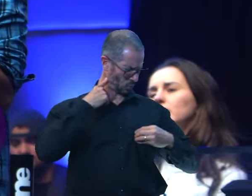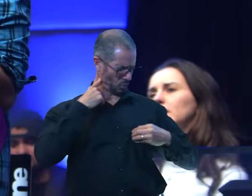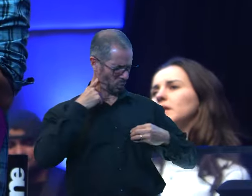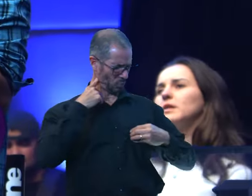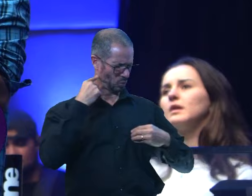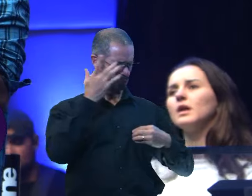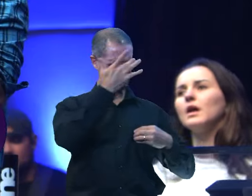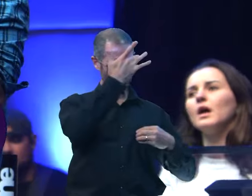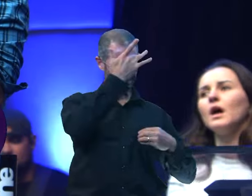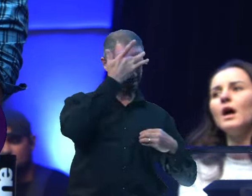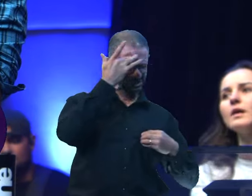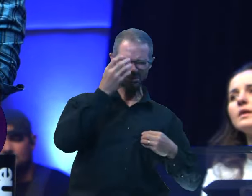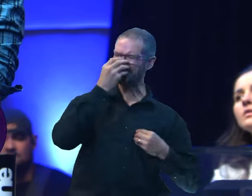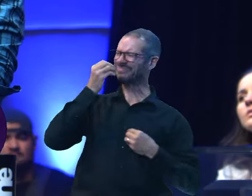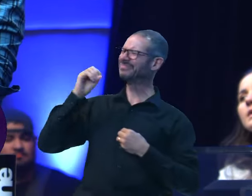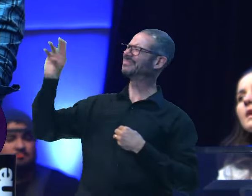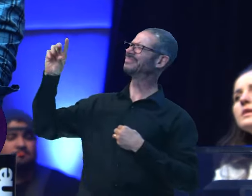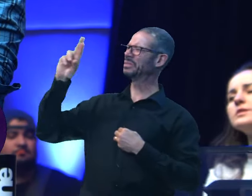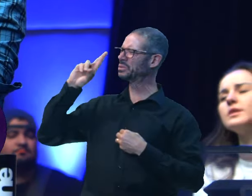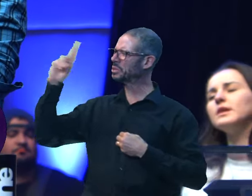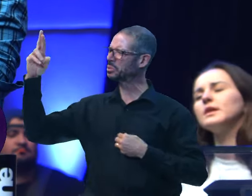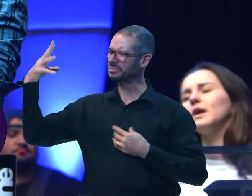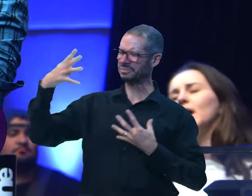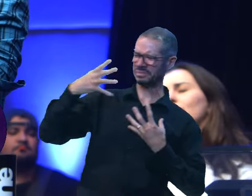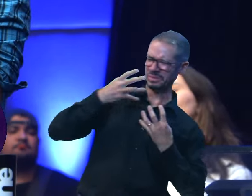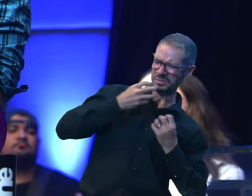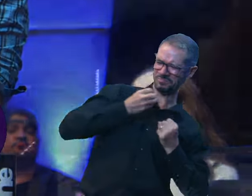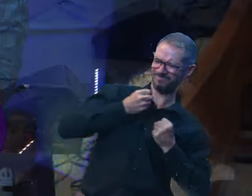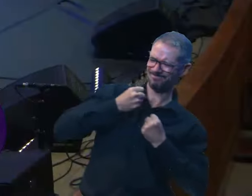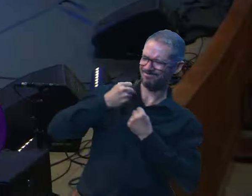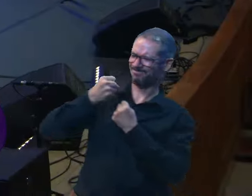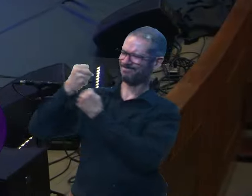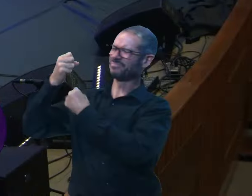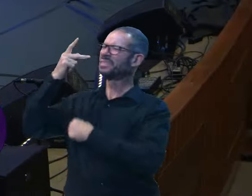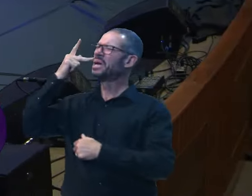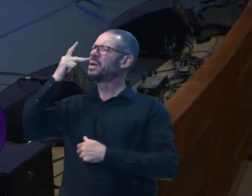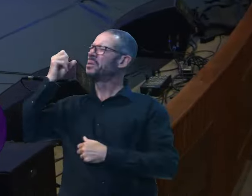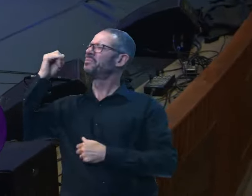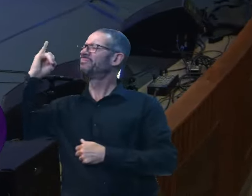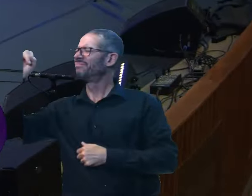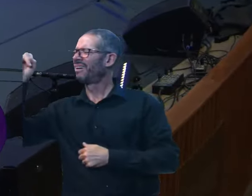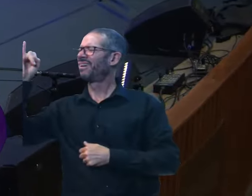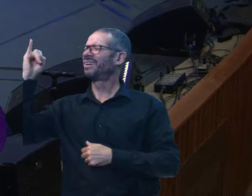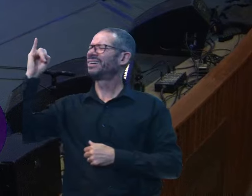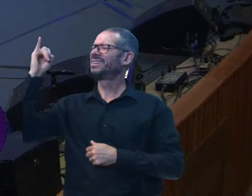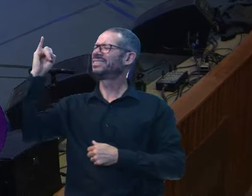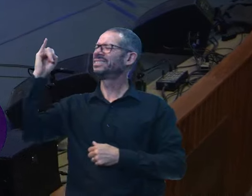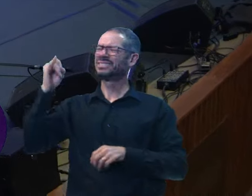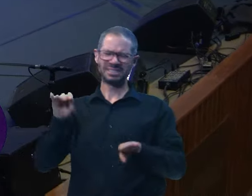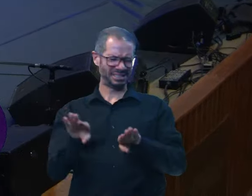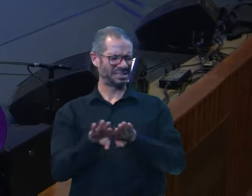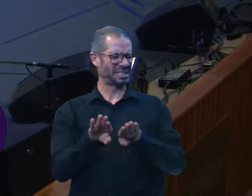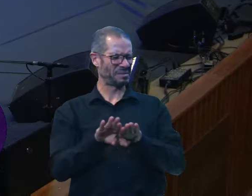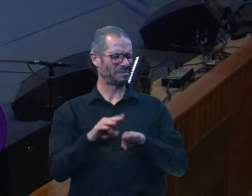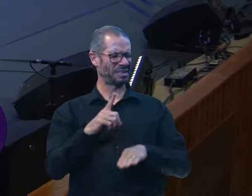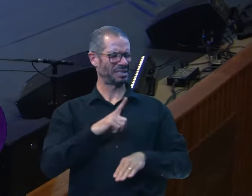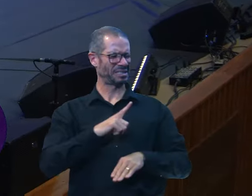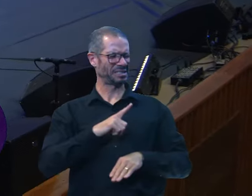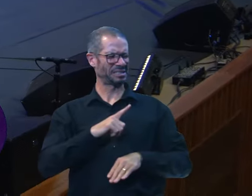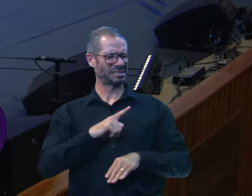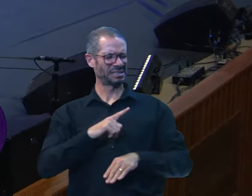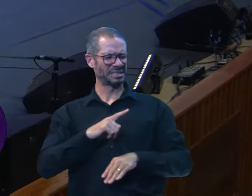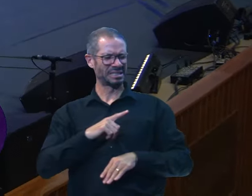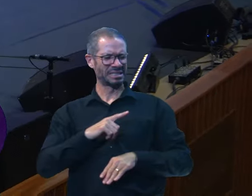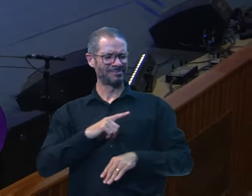para o Senhor nos recebeu e nos acolheu, Pai, assim como nós tivemos o perdão vindo de